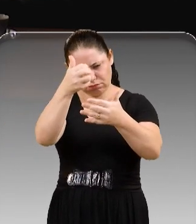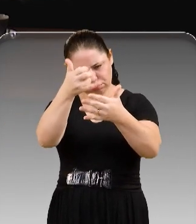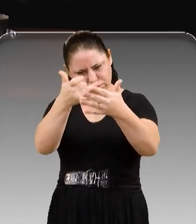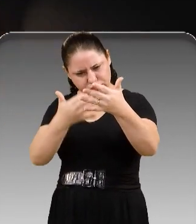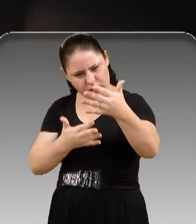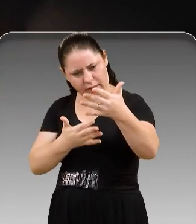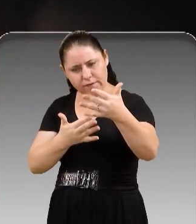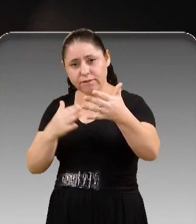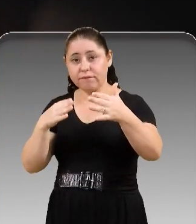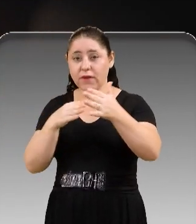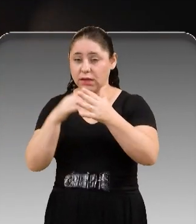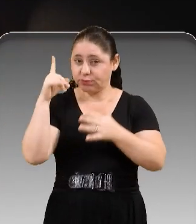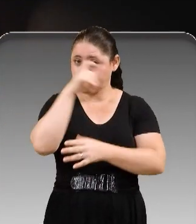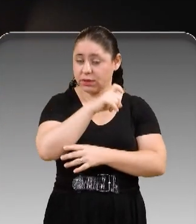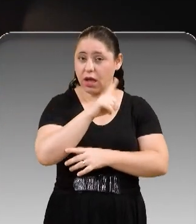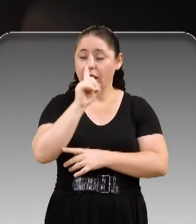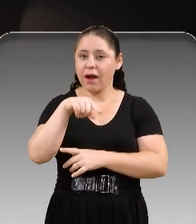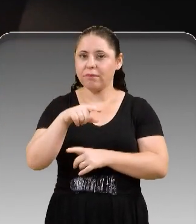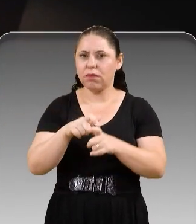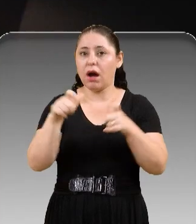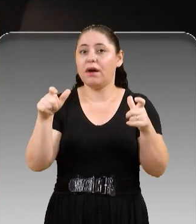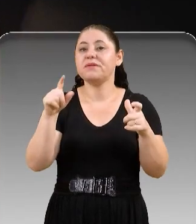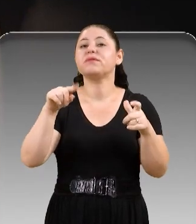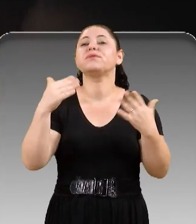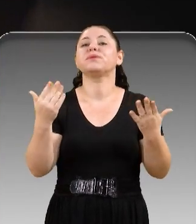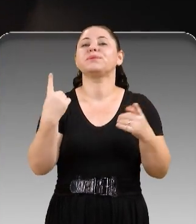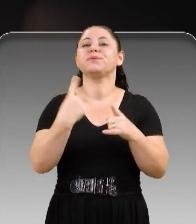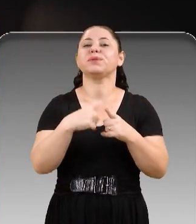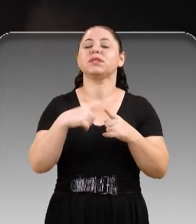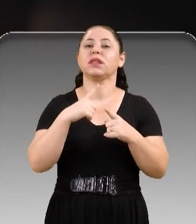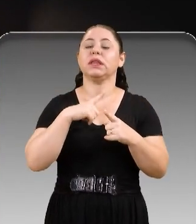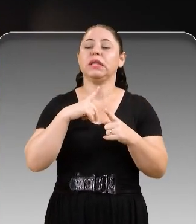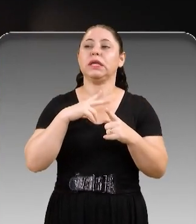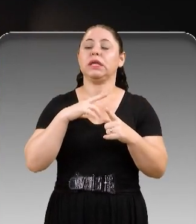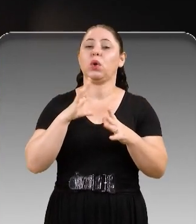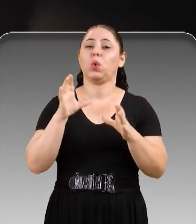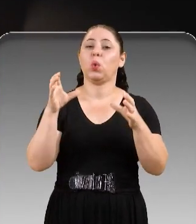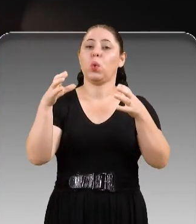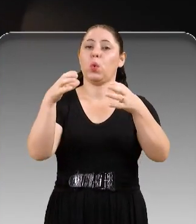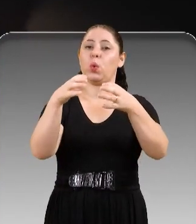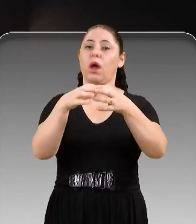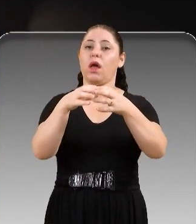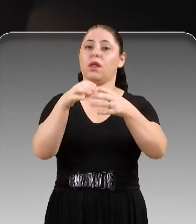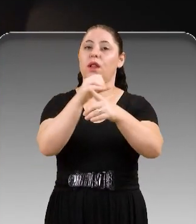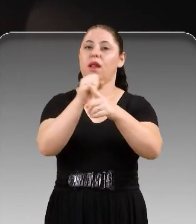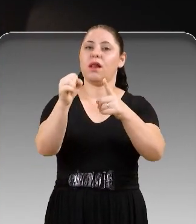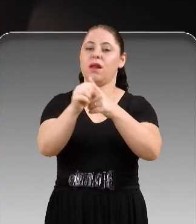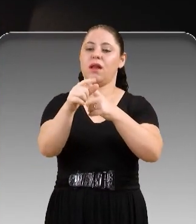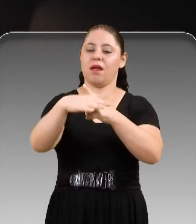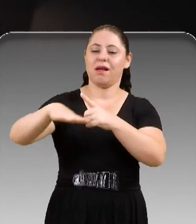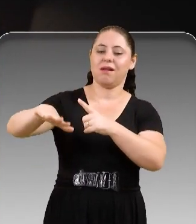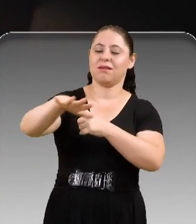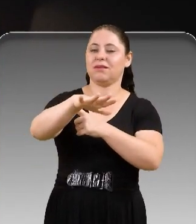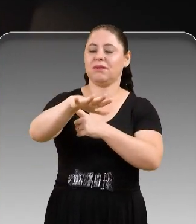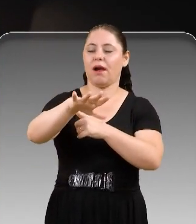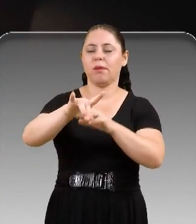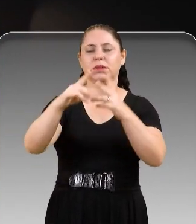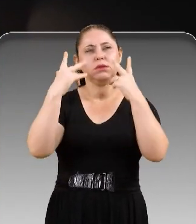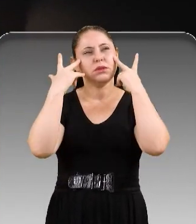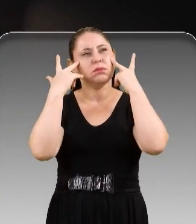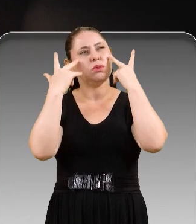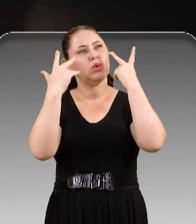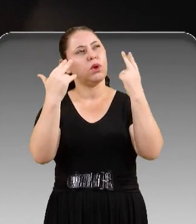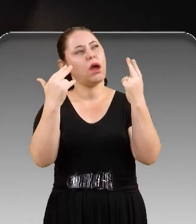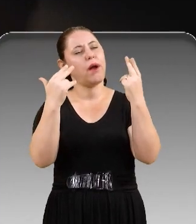examinar toda a prova dos autos é um desafio. E esse é um desafio, mas é um desafio maior, porque envolve todo o poder, né? Mas